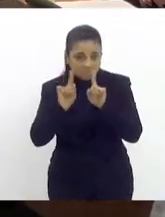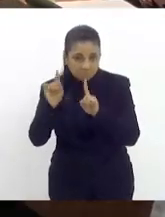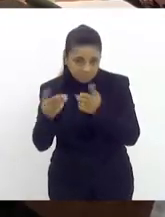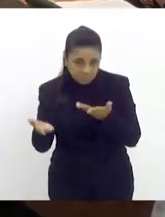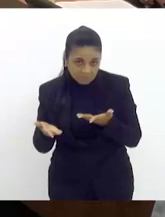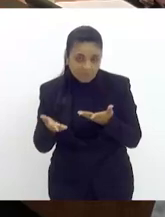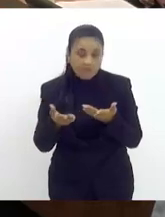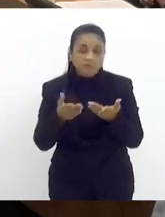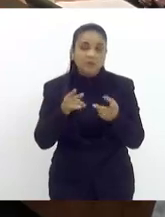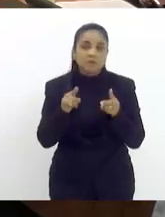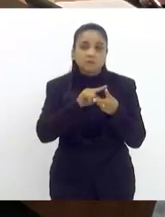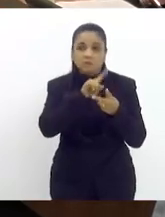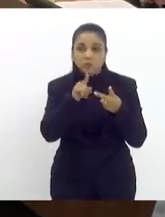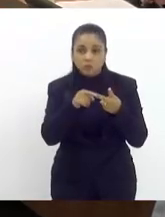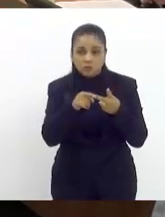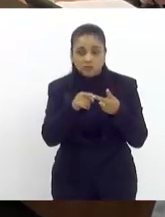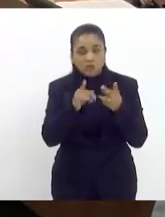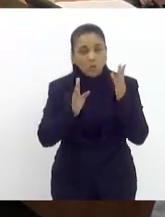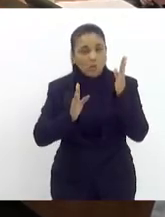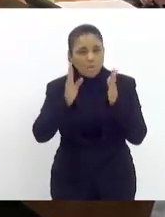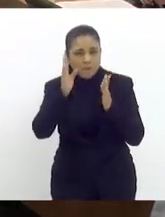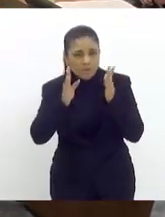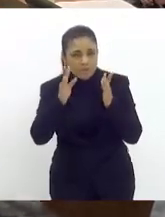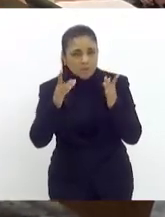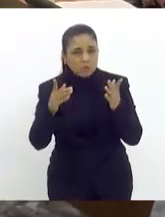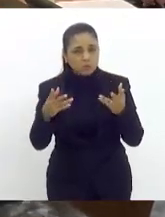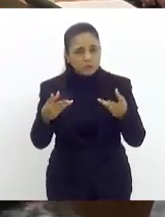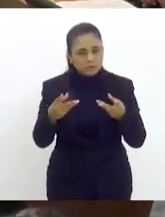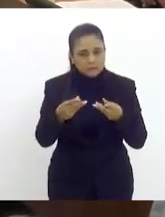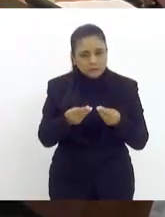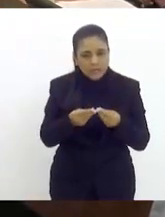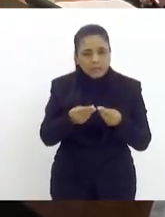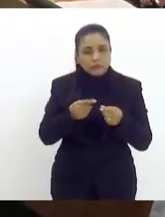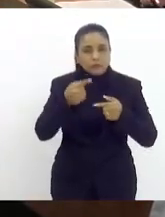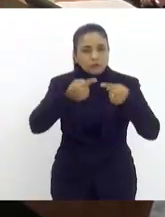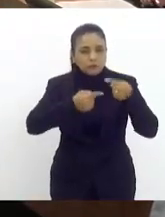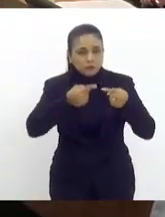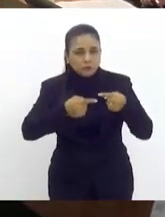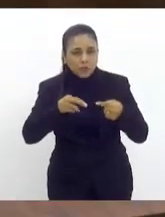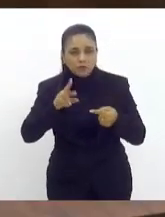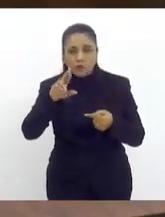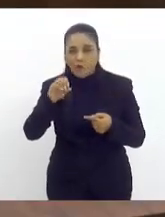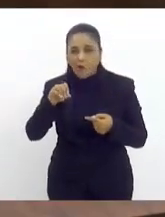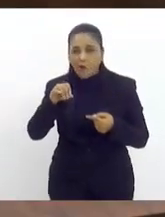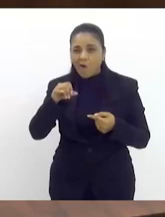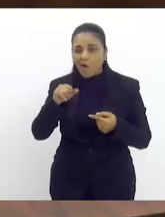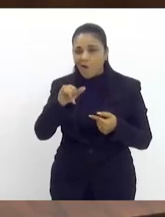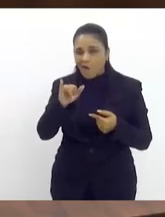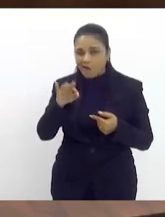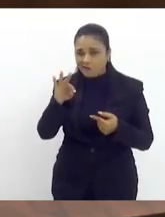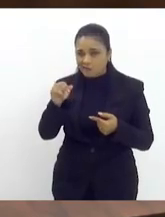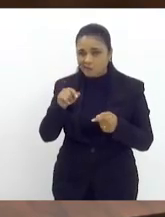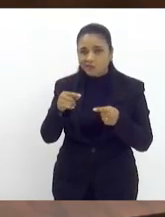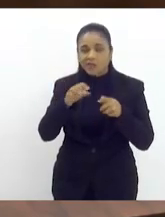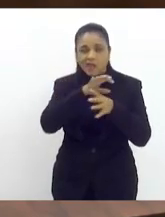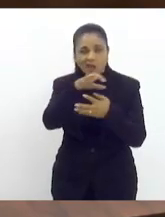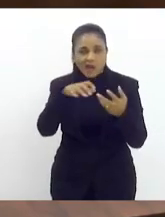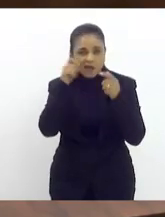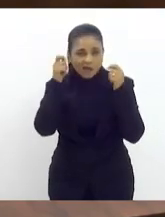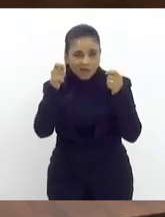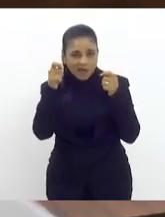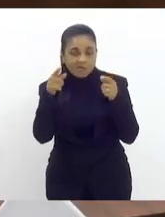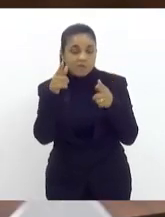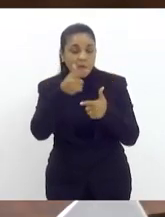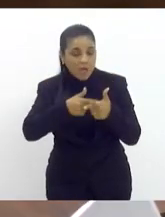assim a gente já está num período delicado, com discussão de royalty, com greve de professor, e isso com o problema da